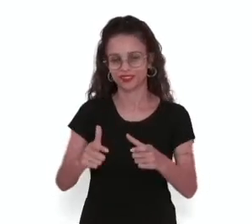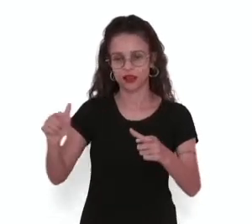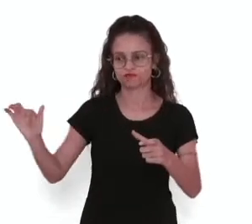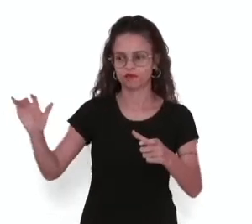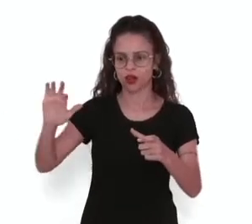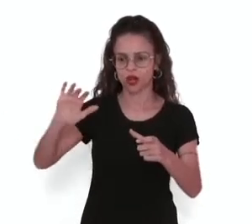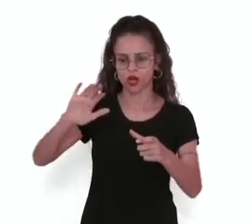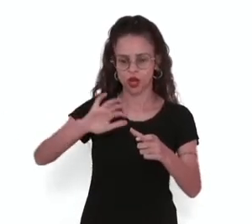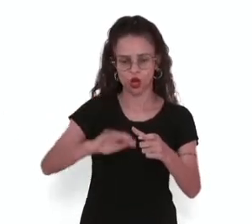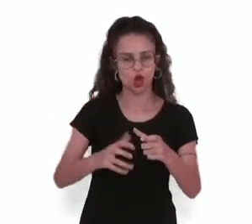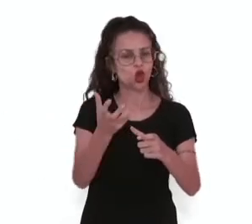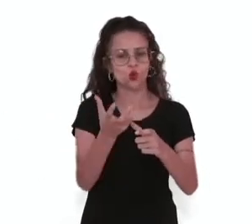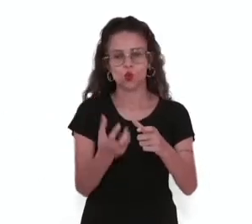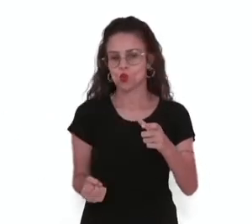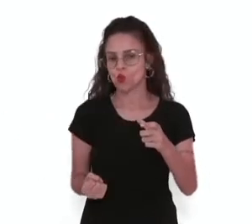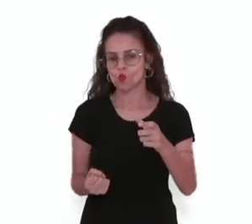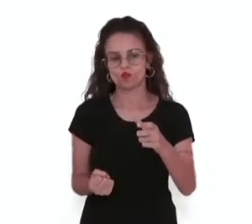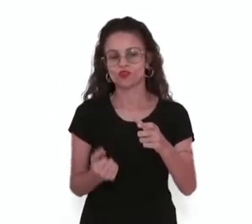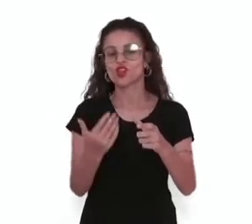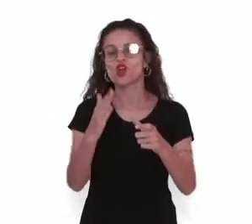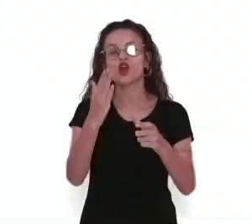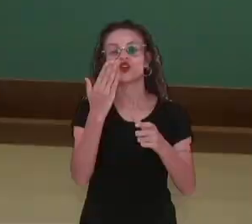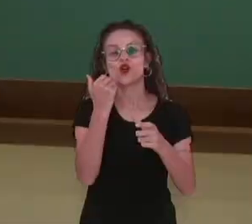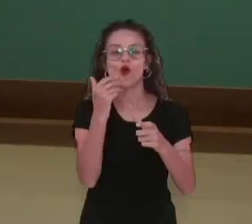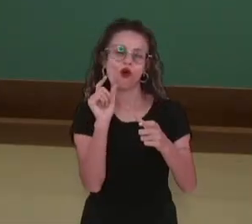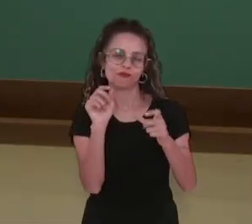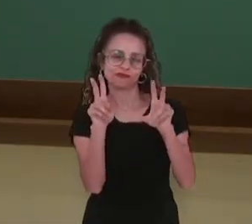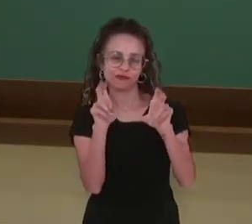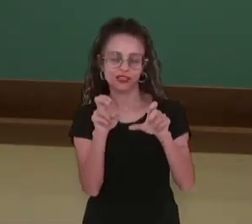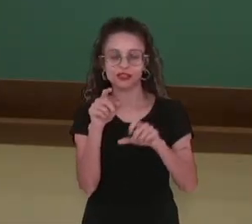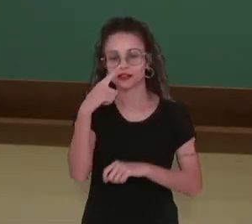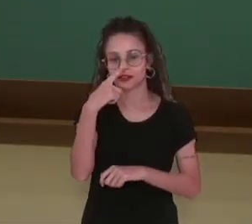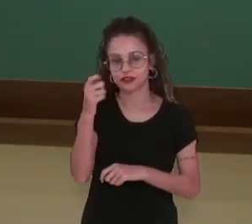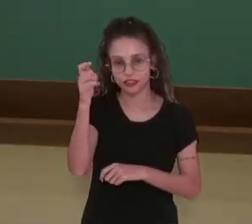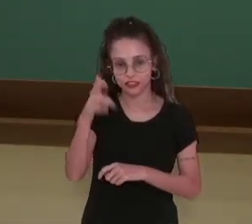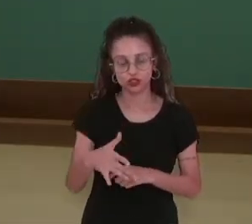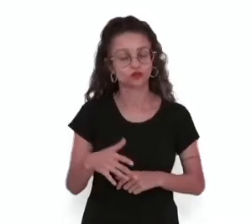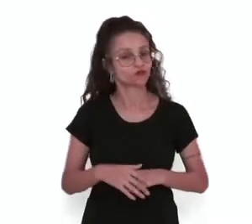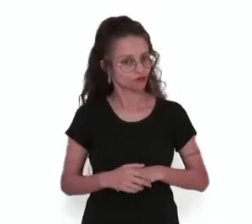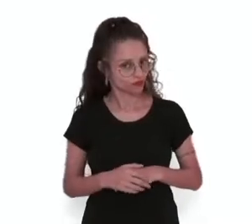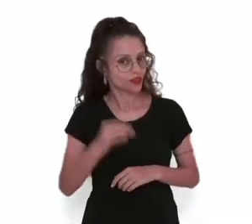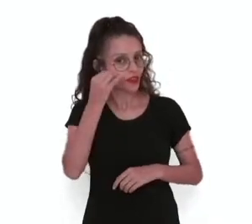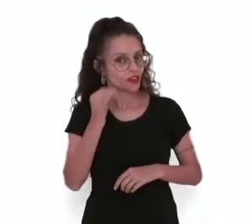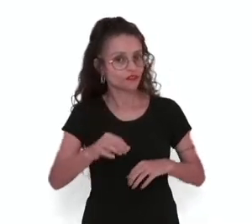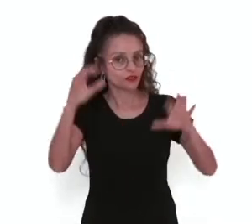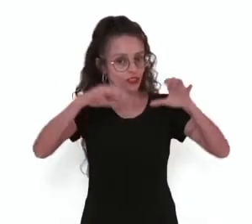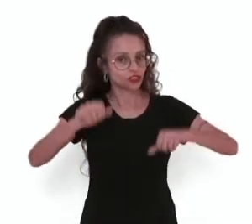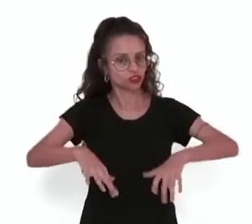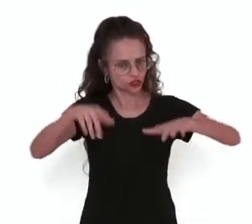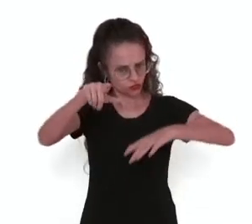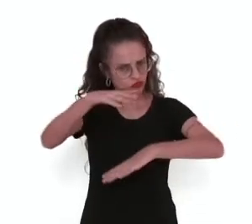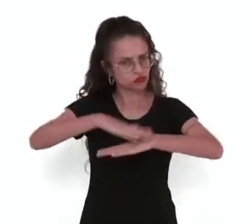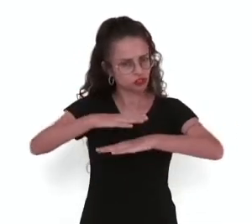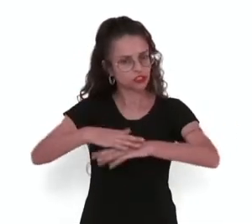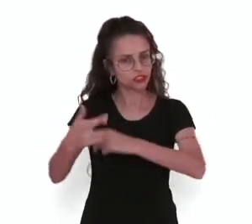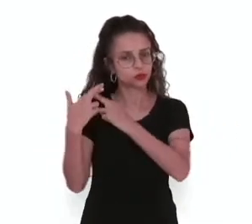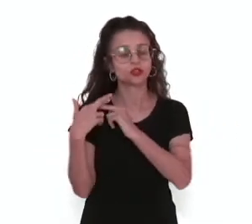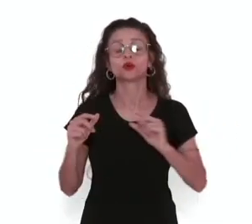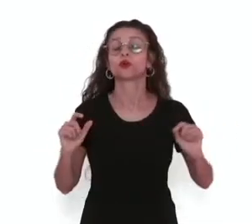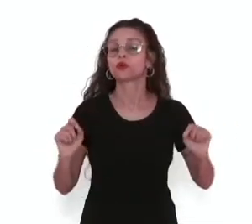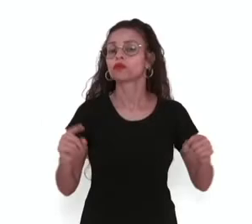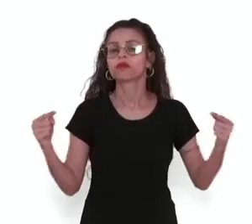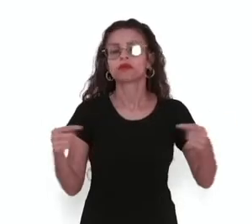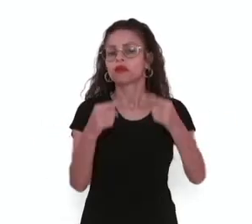lixo, e o segundo enunciado é não alimente enchente, faça a sua parte, a que se refere